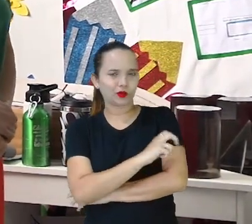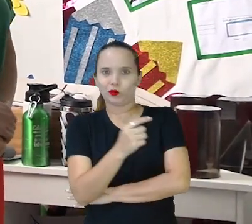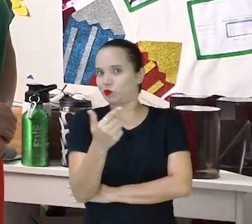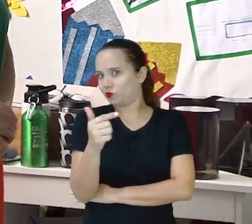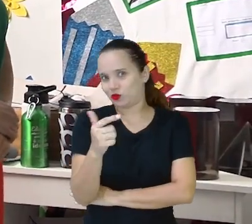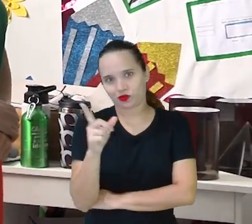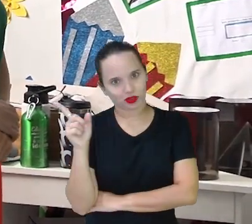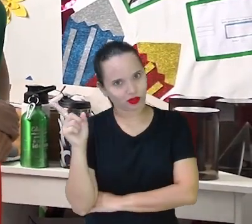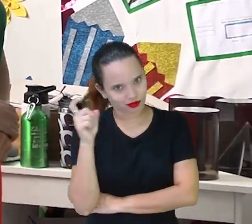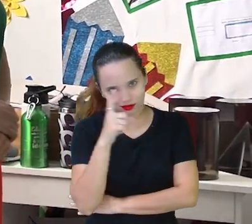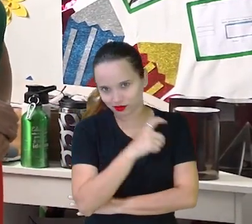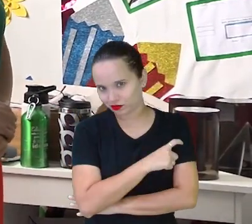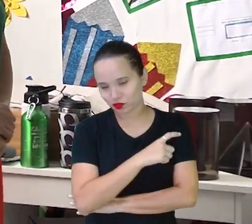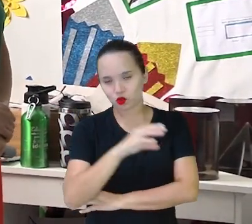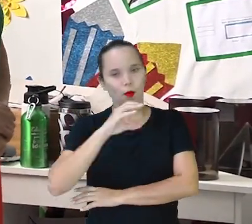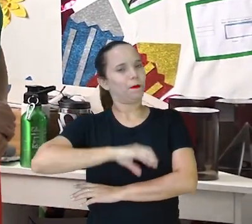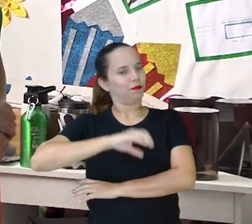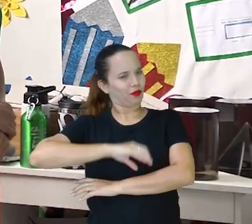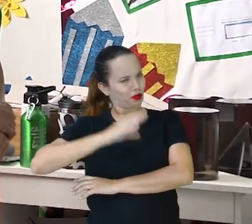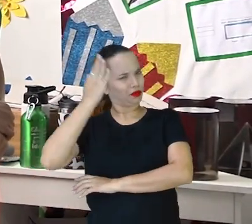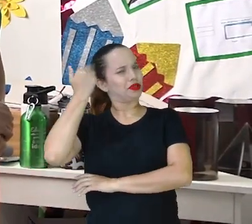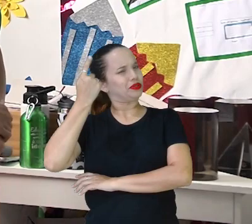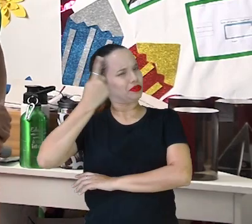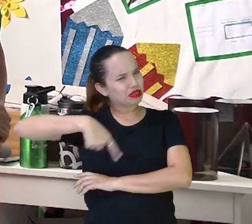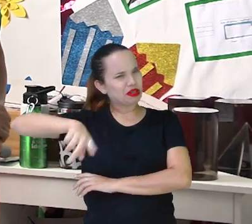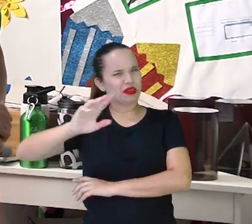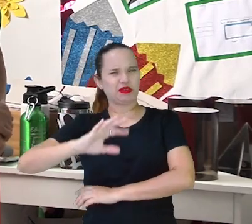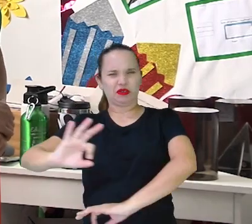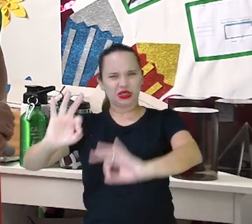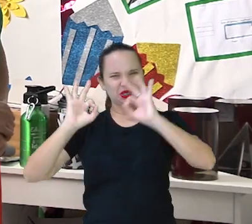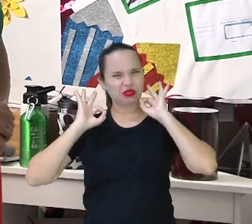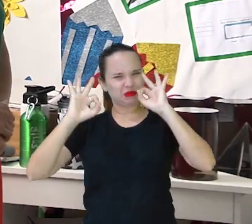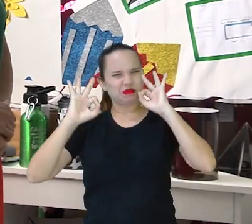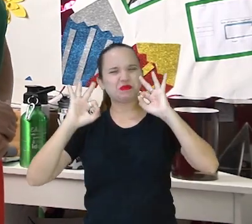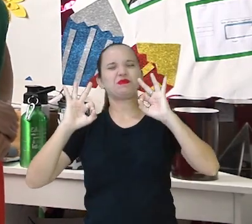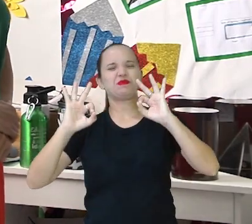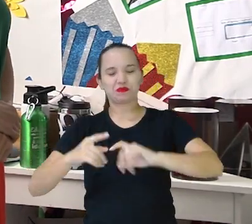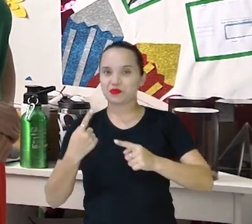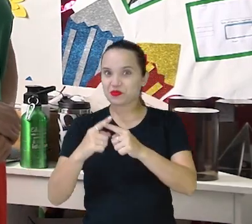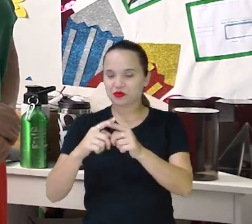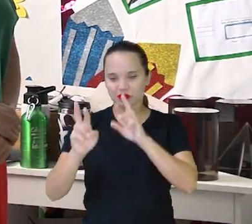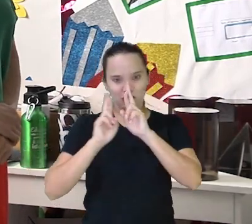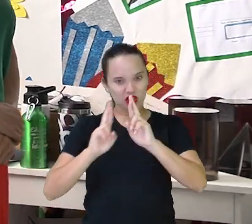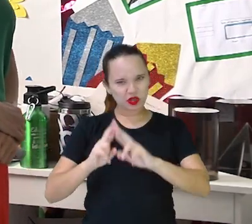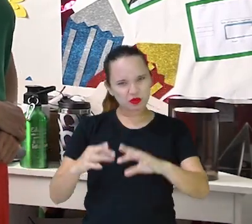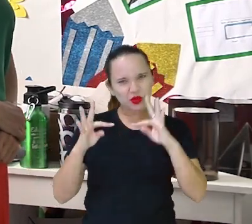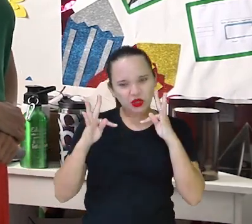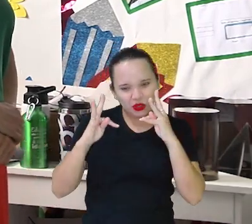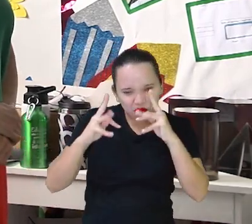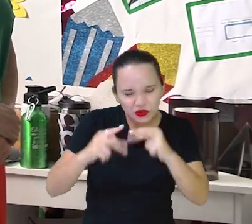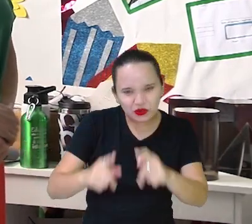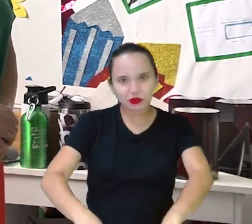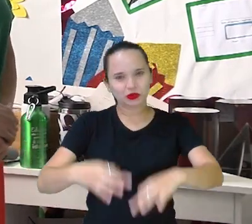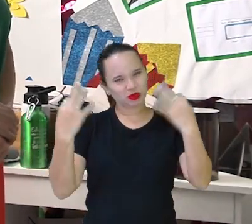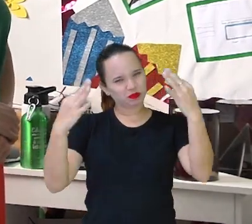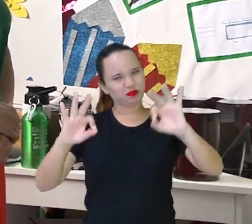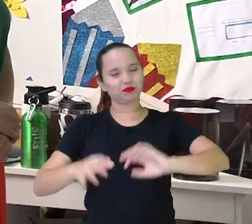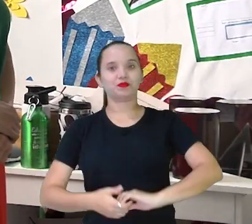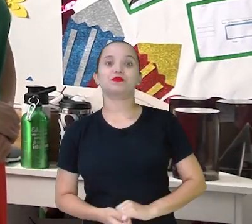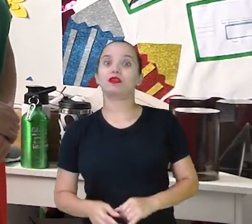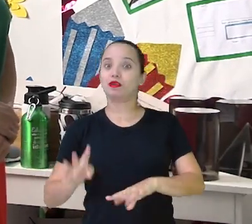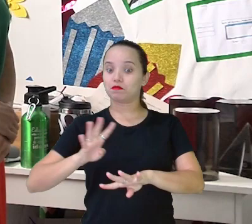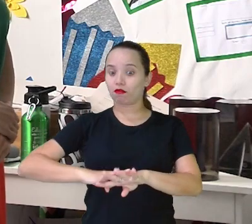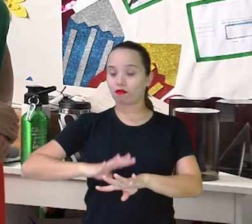Por português, eu já sei que vocês vão dar show, né? Vi que vocês responderam direitinho. Tenho certeza que matemática